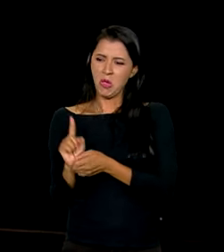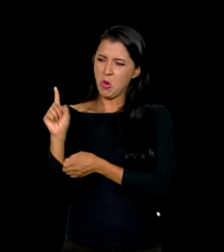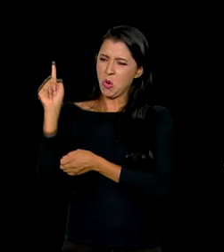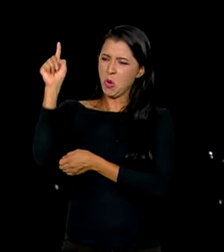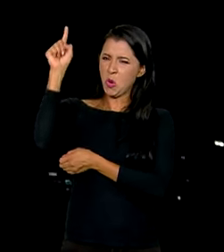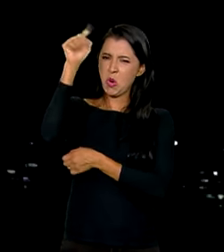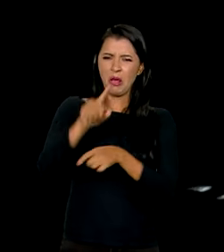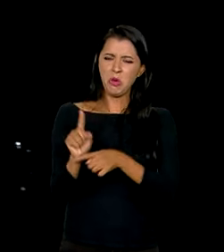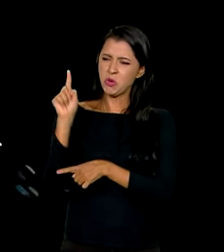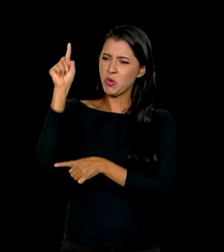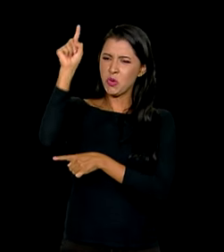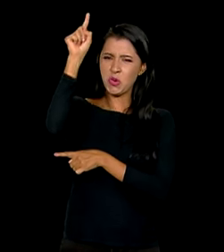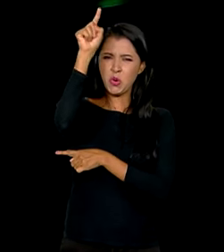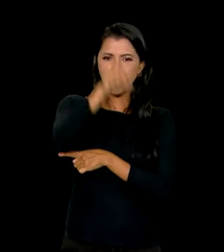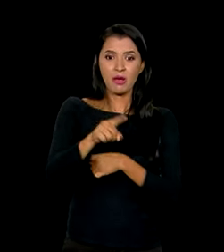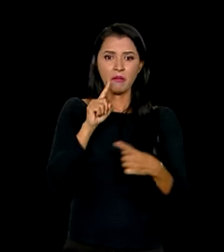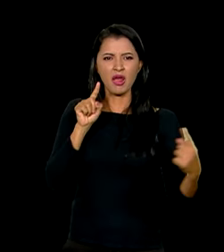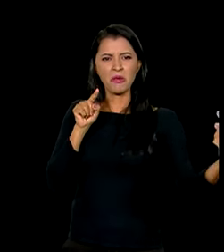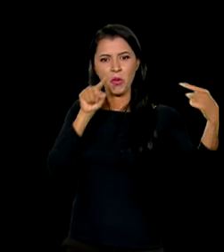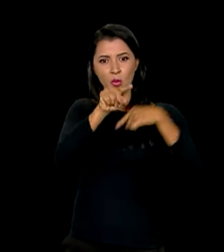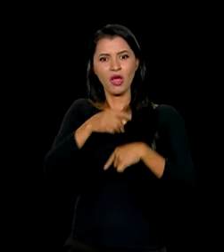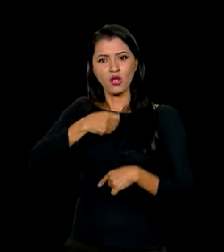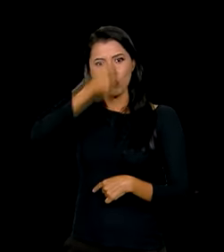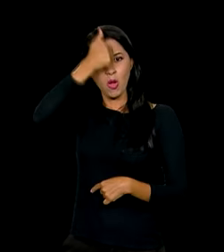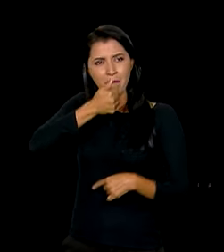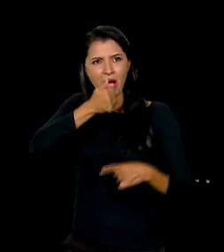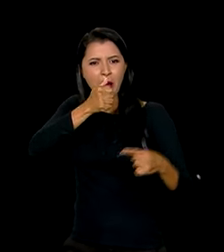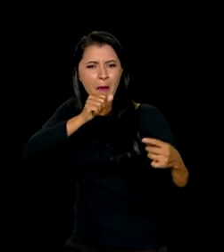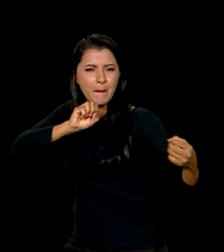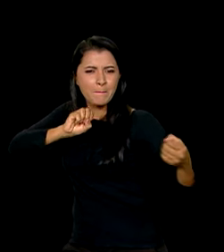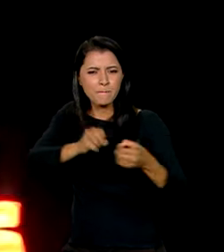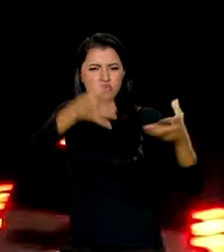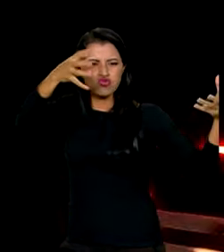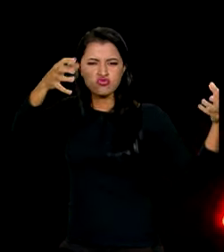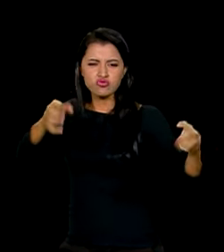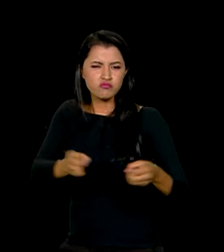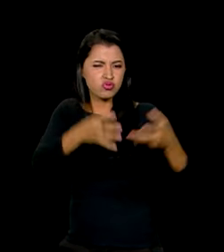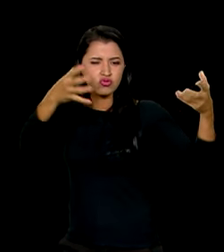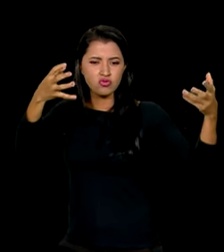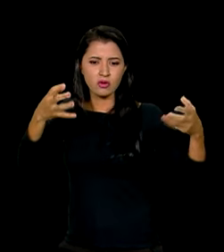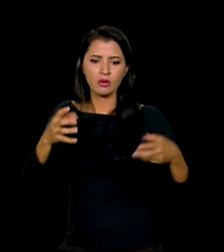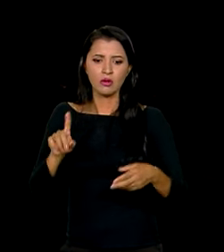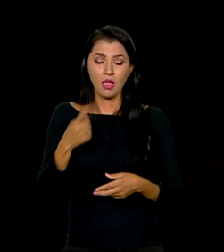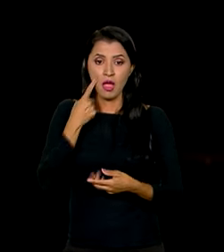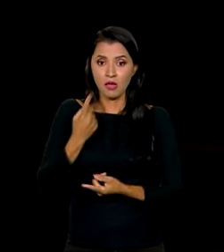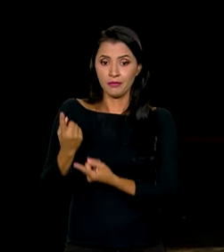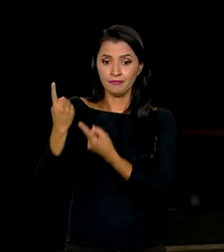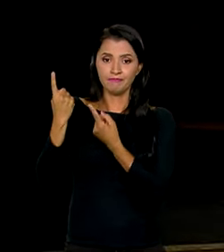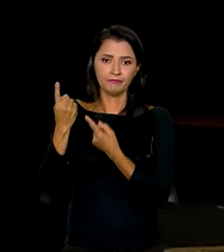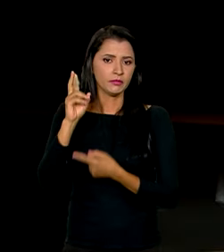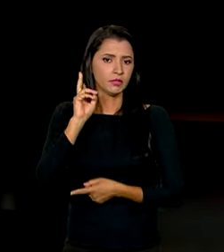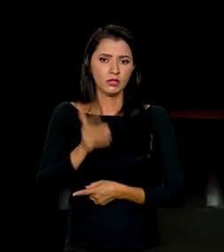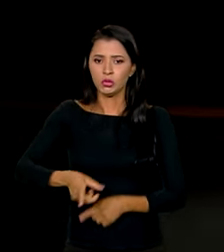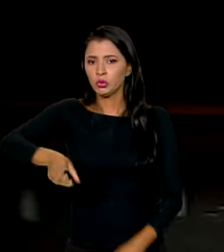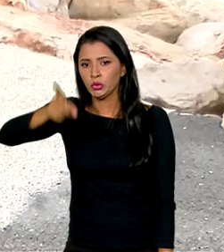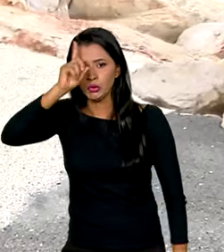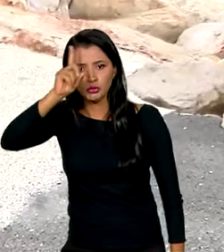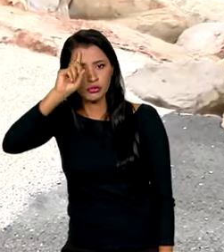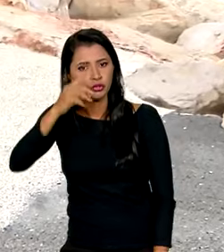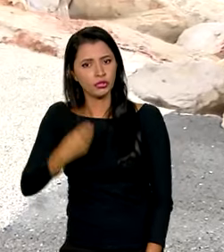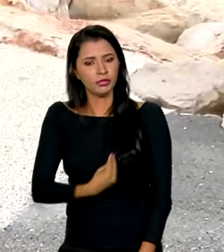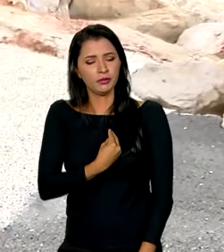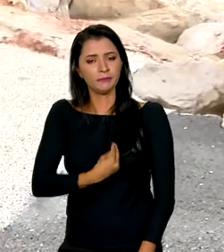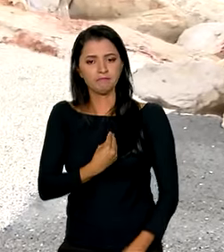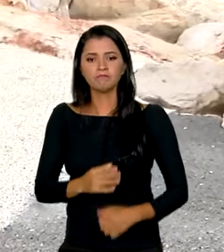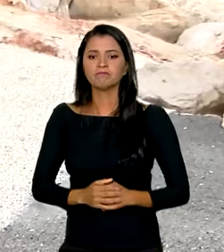para abater foguetes do Hamas. Várias explosões. Viver assim? Todo dia?